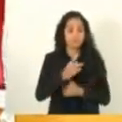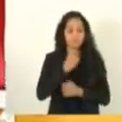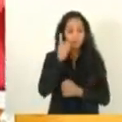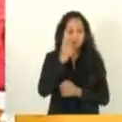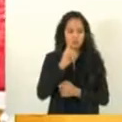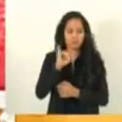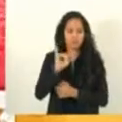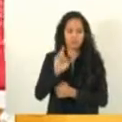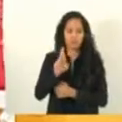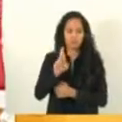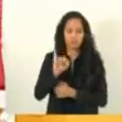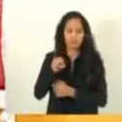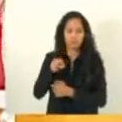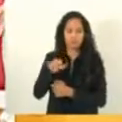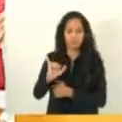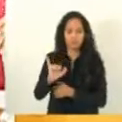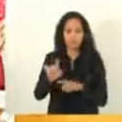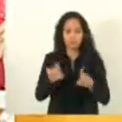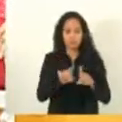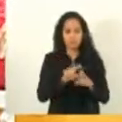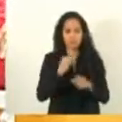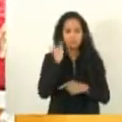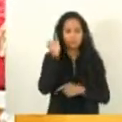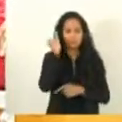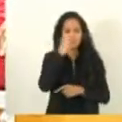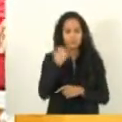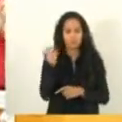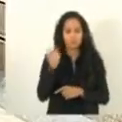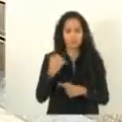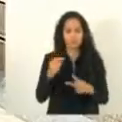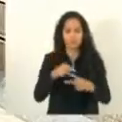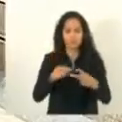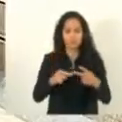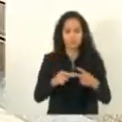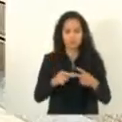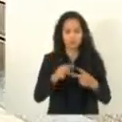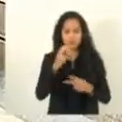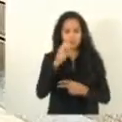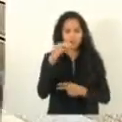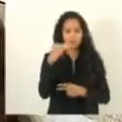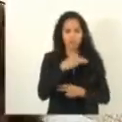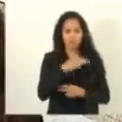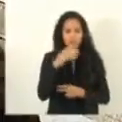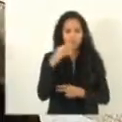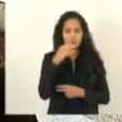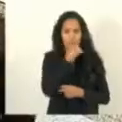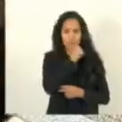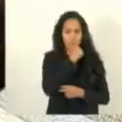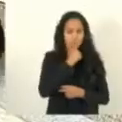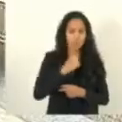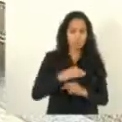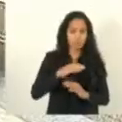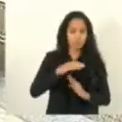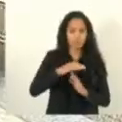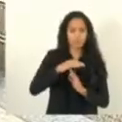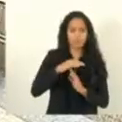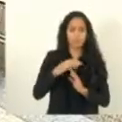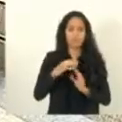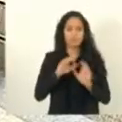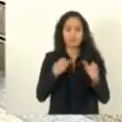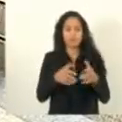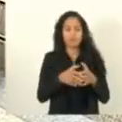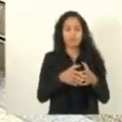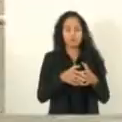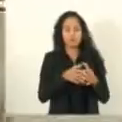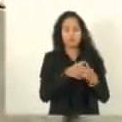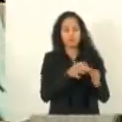Irine, deputada Janete. Pelo tempo de 5 minutos, tá? Na Comissão de Justiça, e